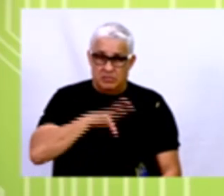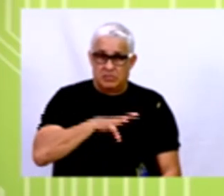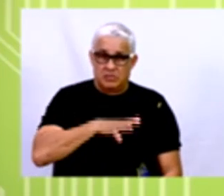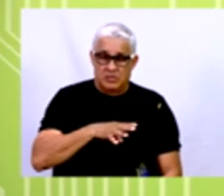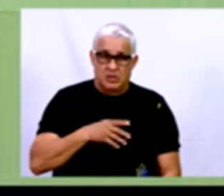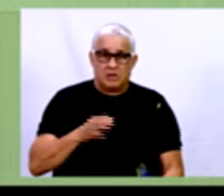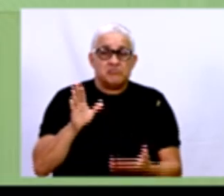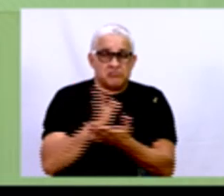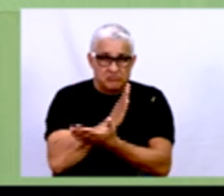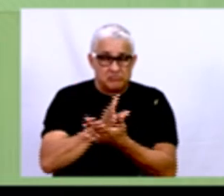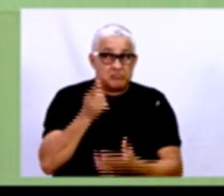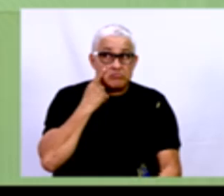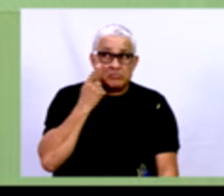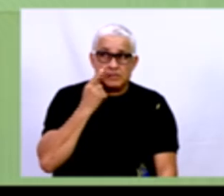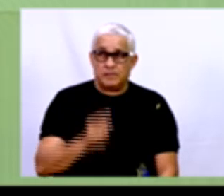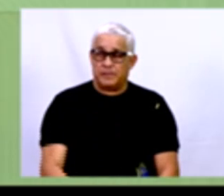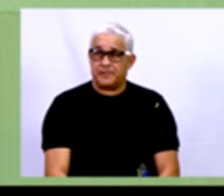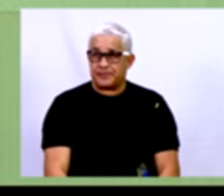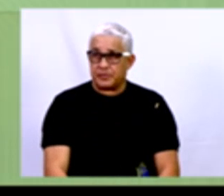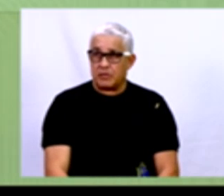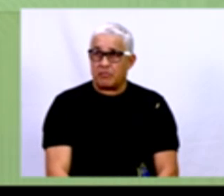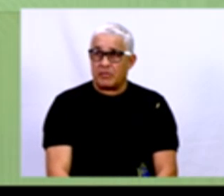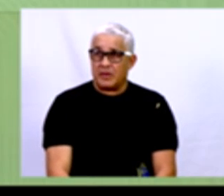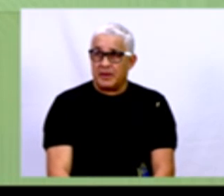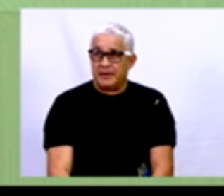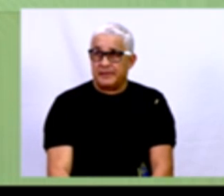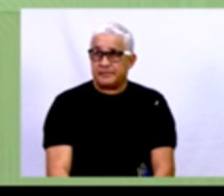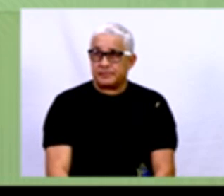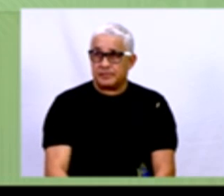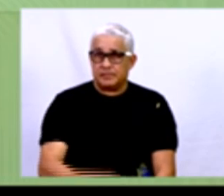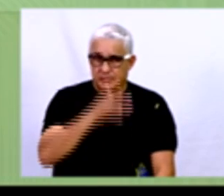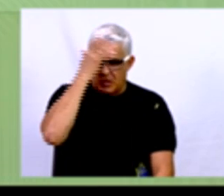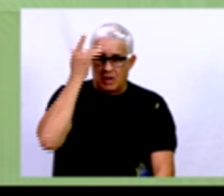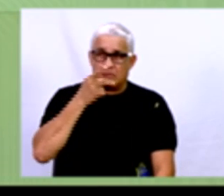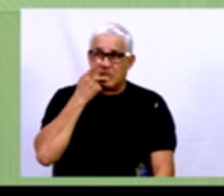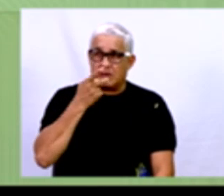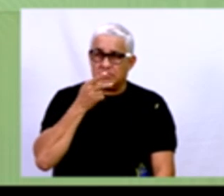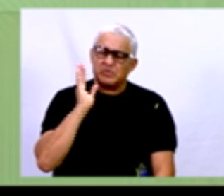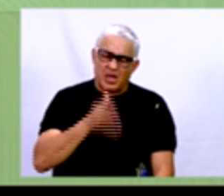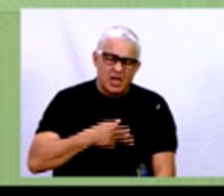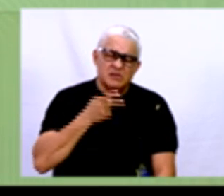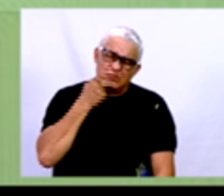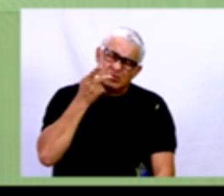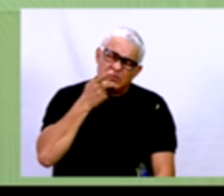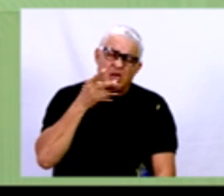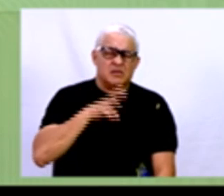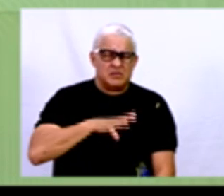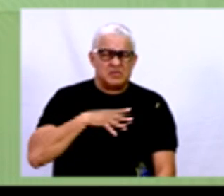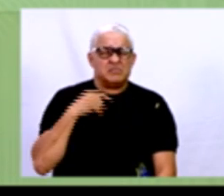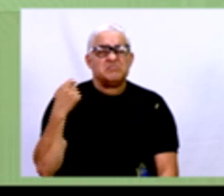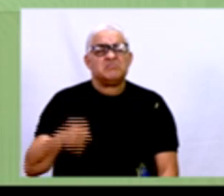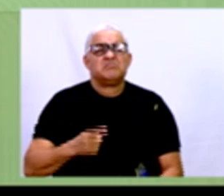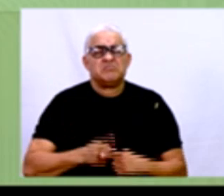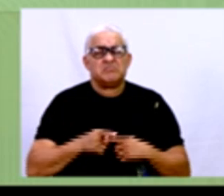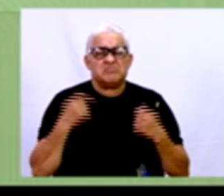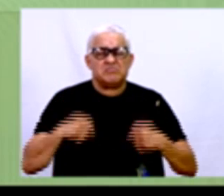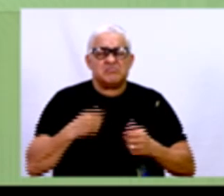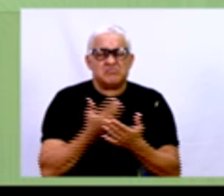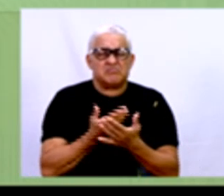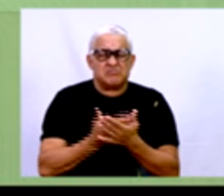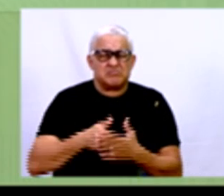alguns deles aqui no nosso slide? Quando alguém fala, né, eu já falo português, por que preciso estudar